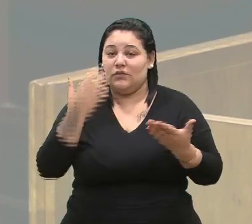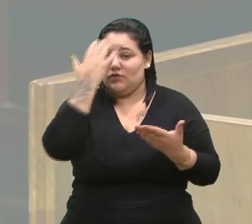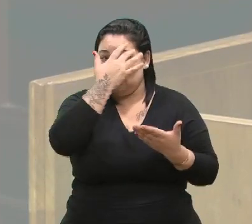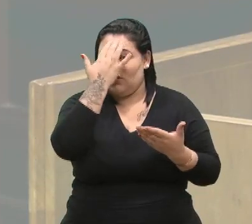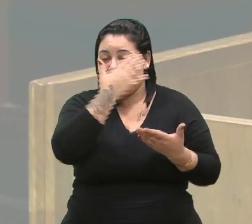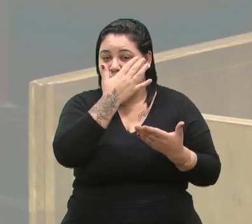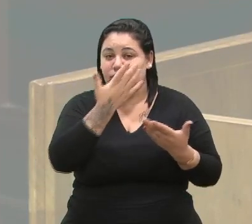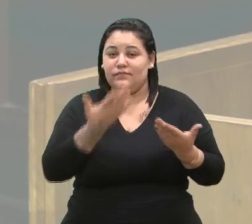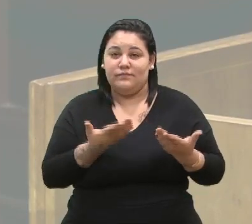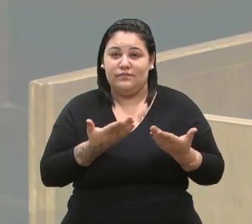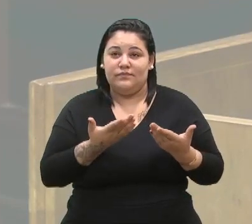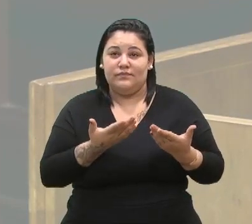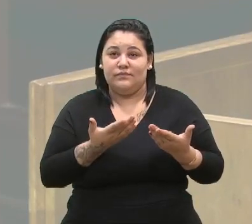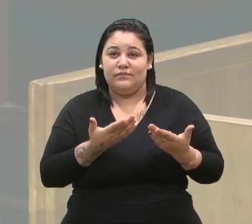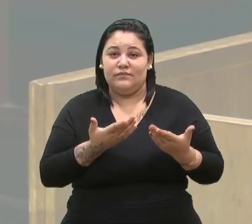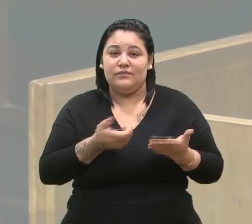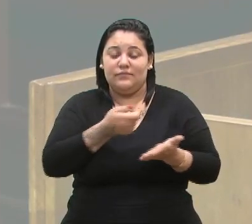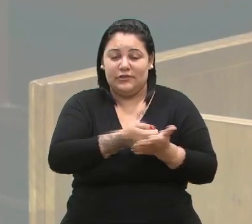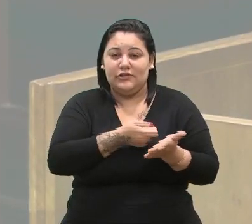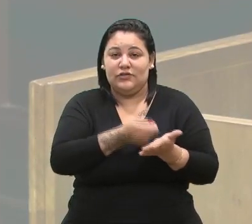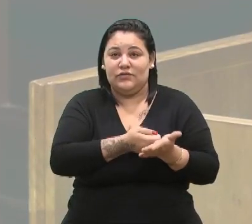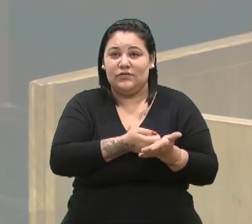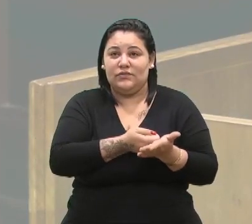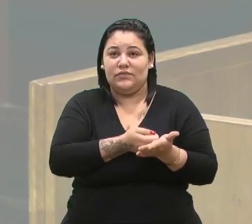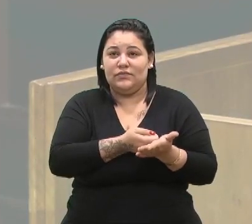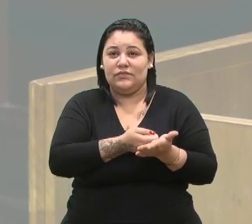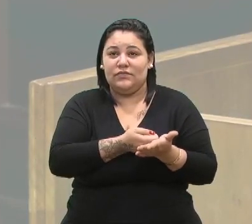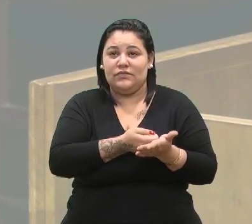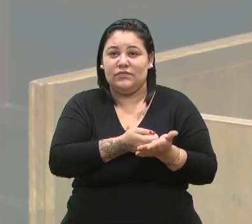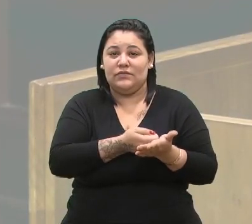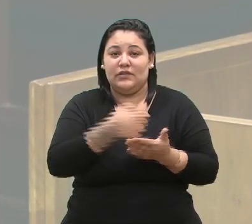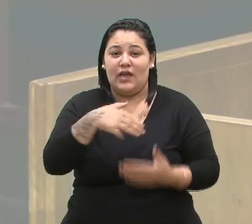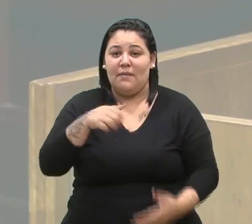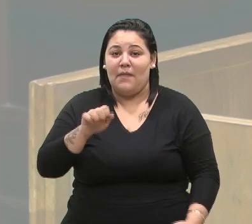colocou, com tanta insistência, na Maesa.